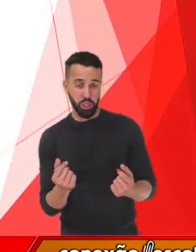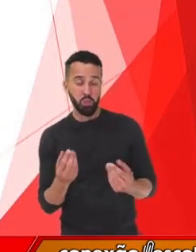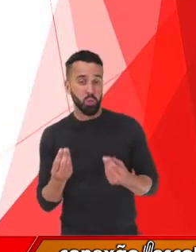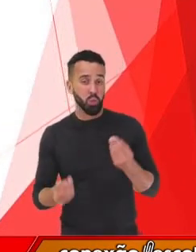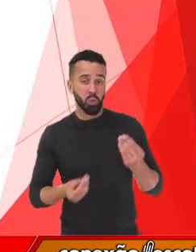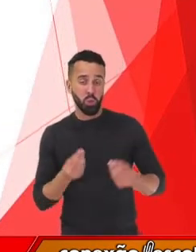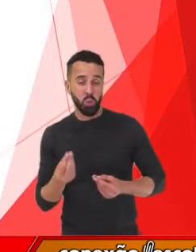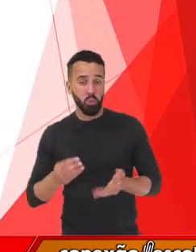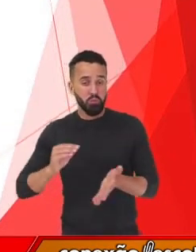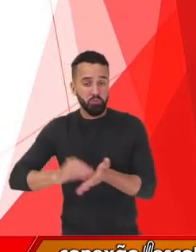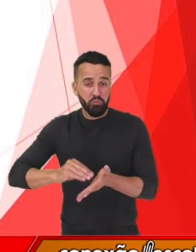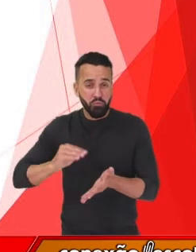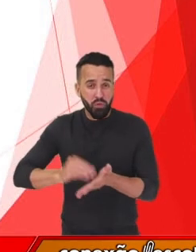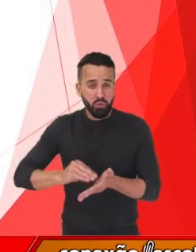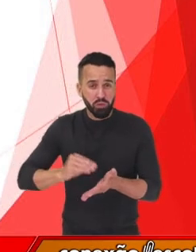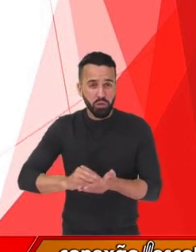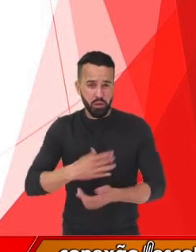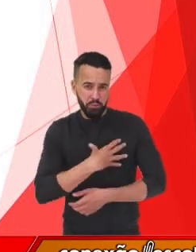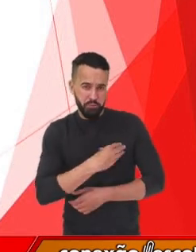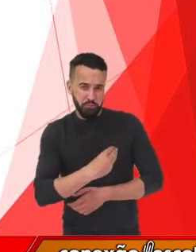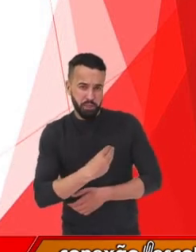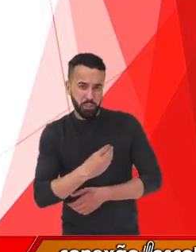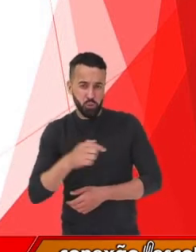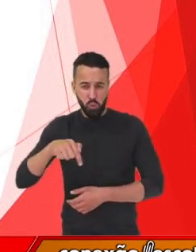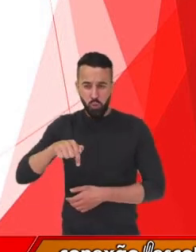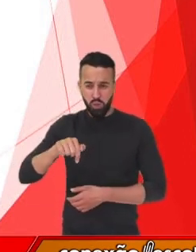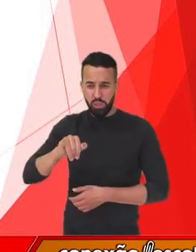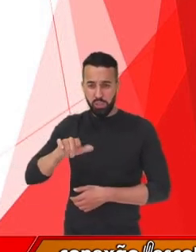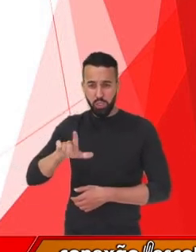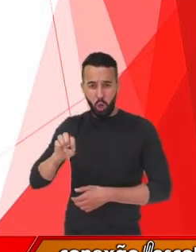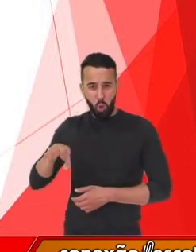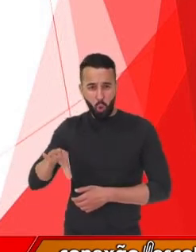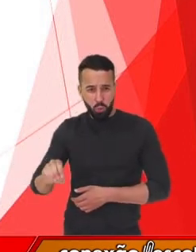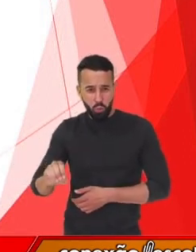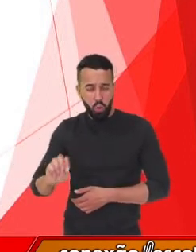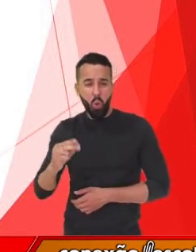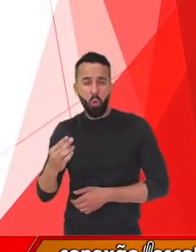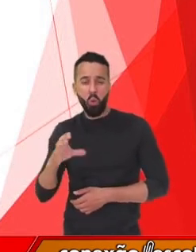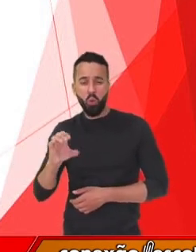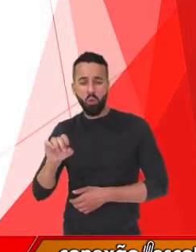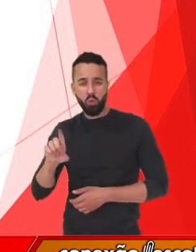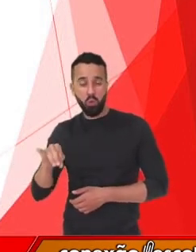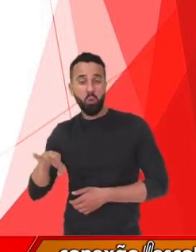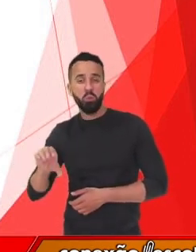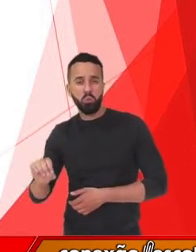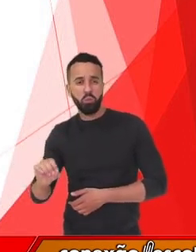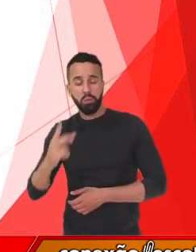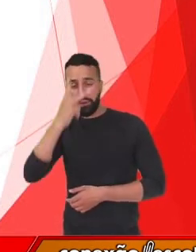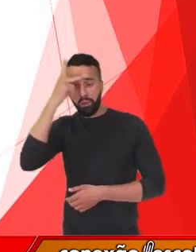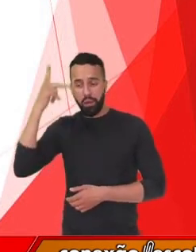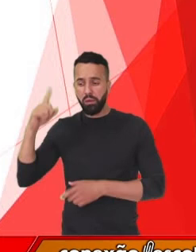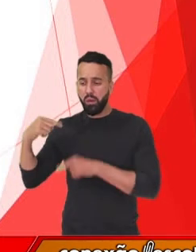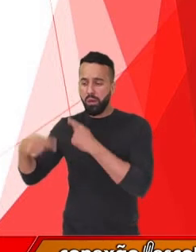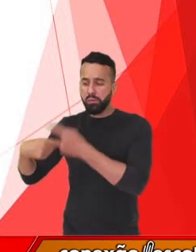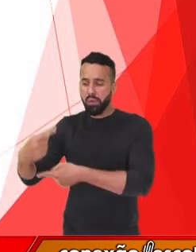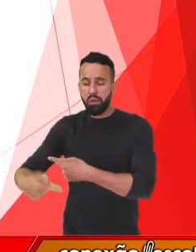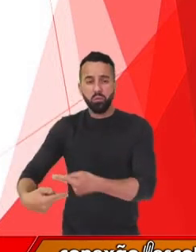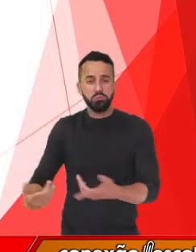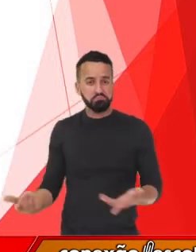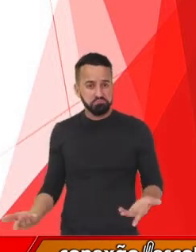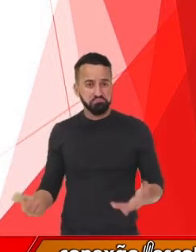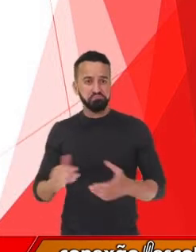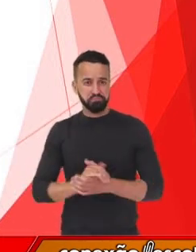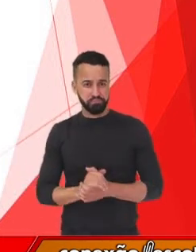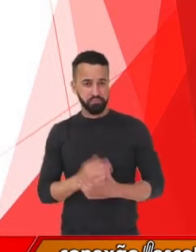rombo? Os filhos de Colombo ou os filhos de Quilombo? Quem são os herdeiros? Antes